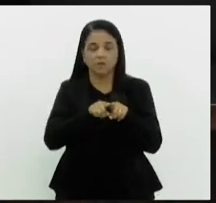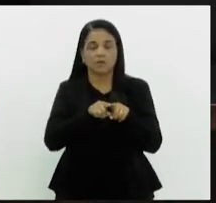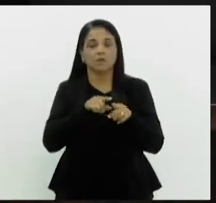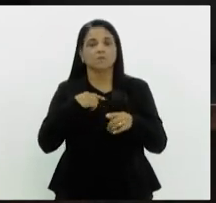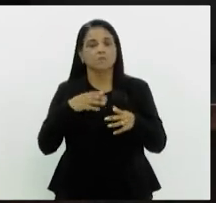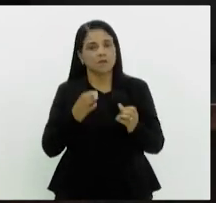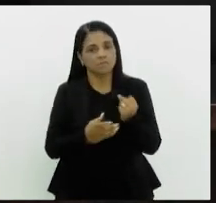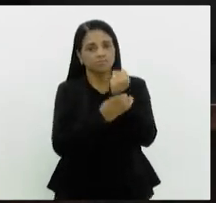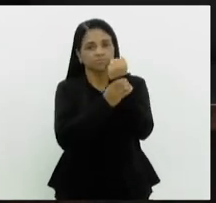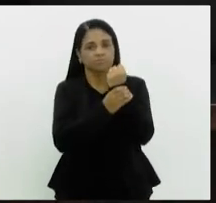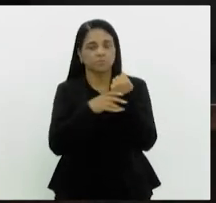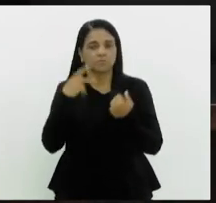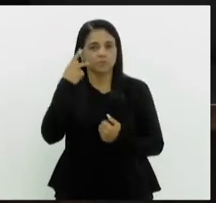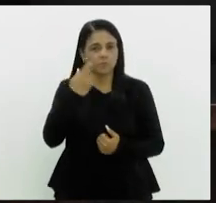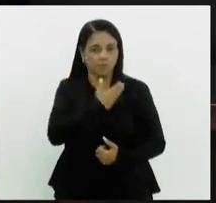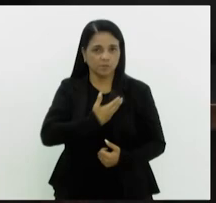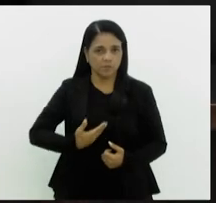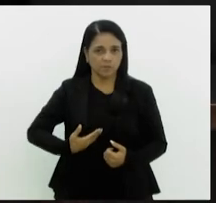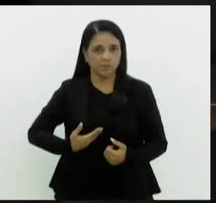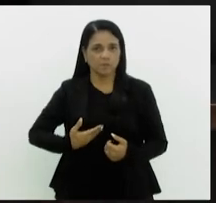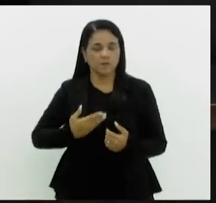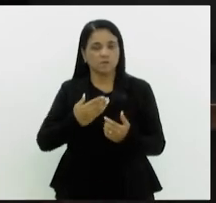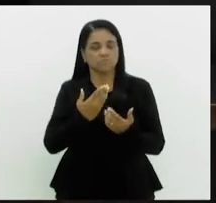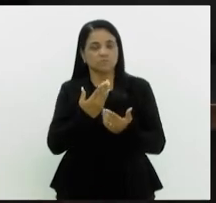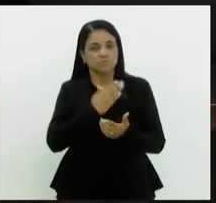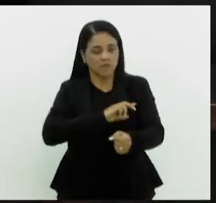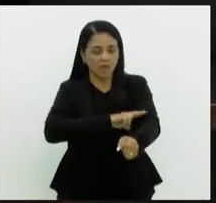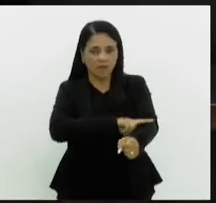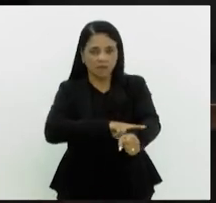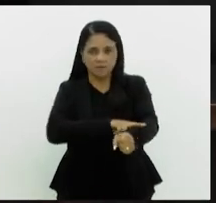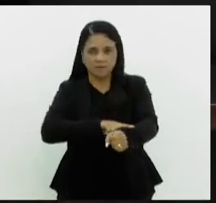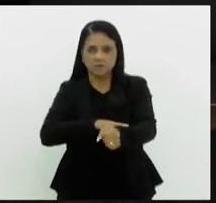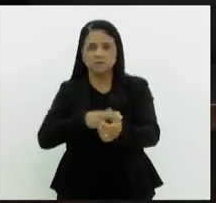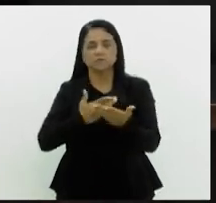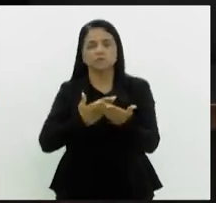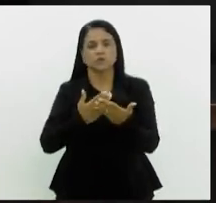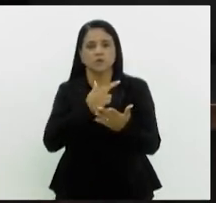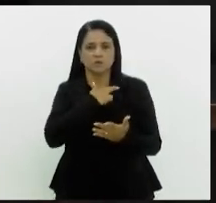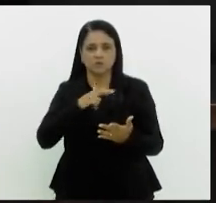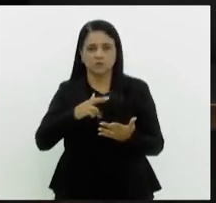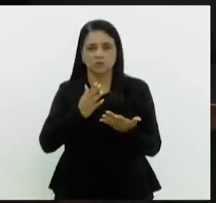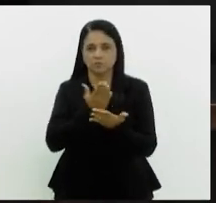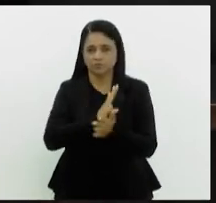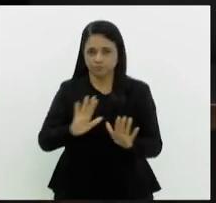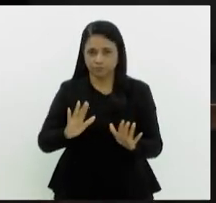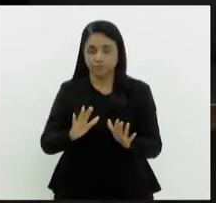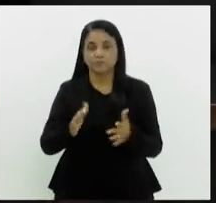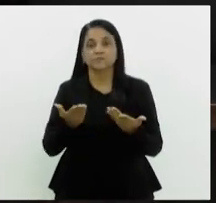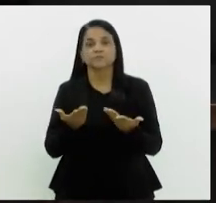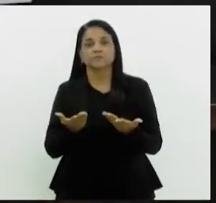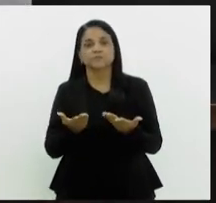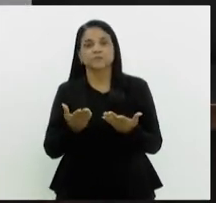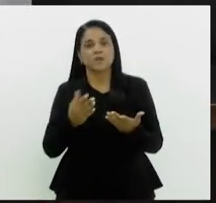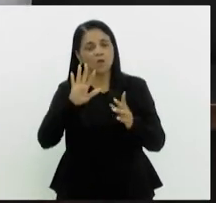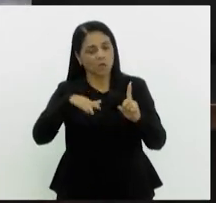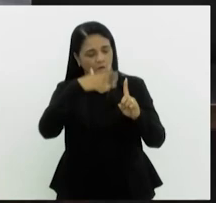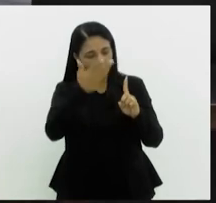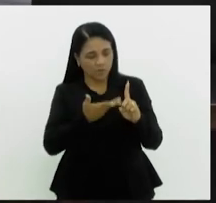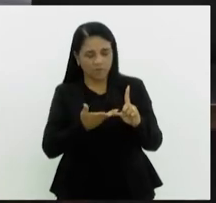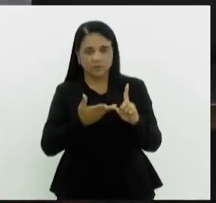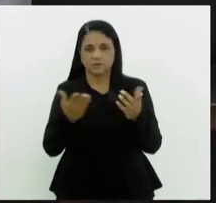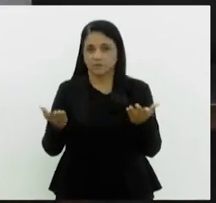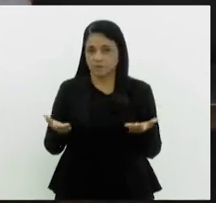públicas para a superação do racismo religioso. Então, por isso, essa homenagem no dia de